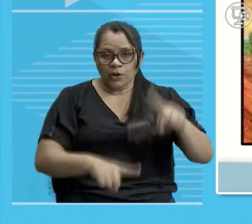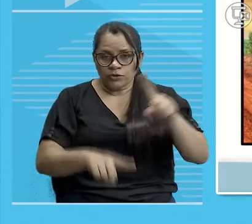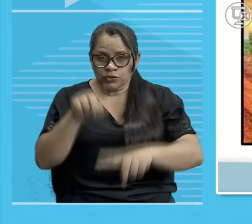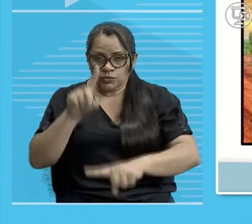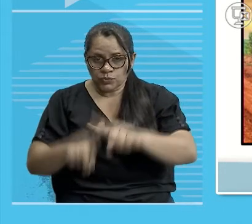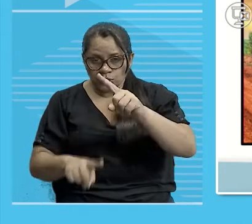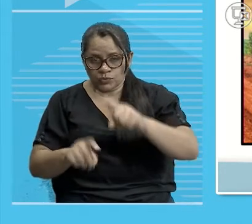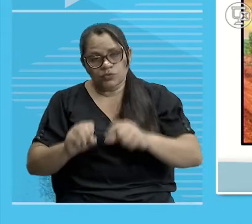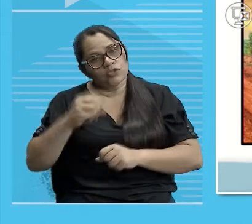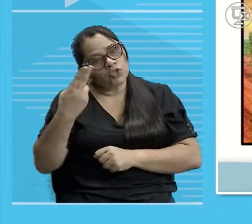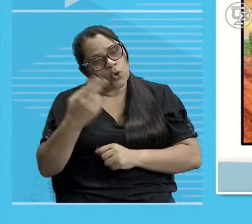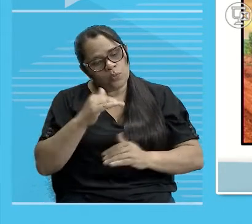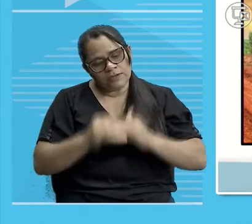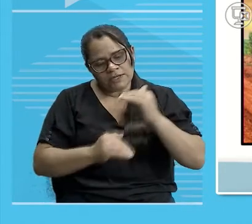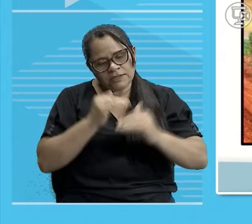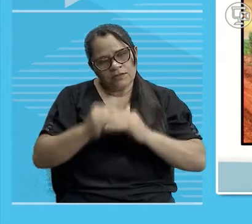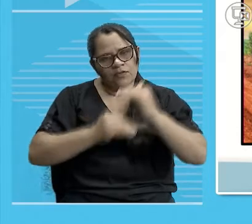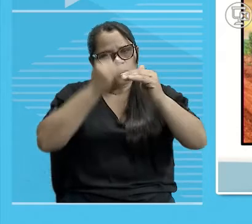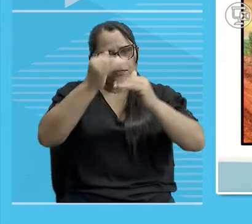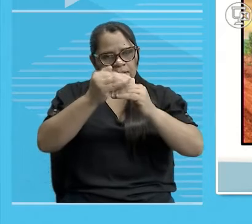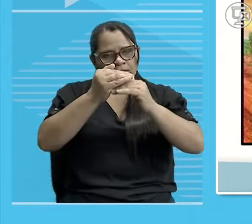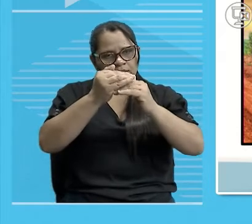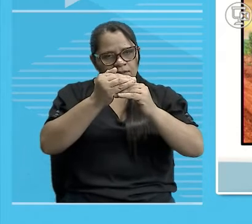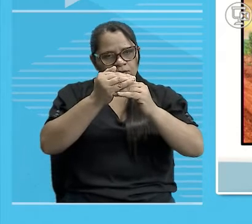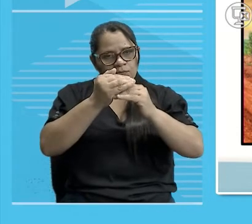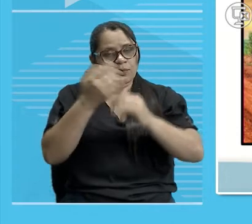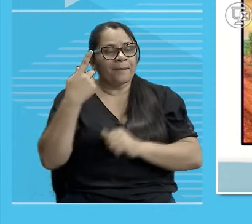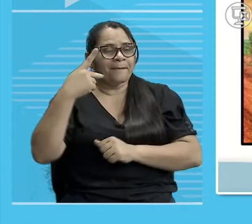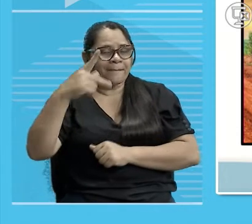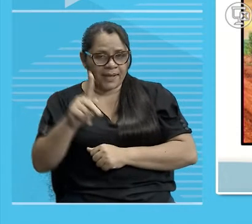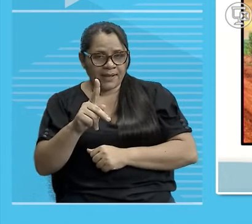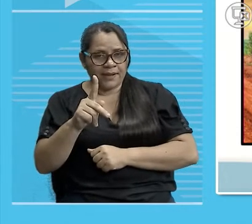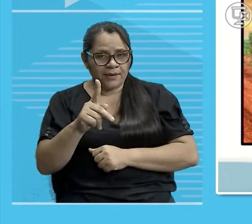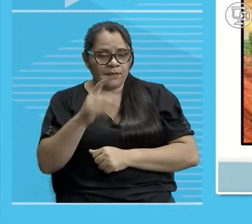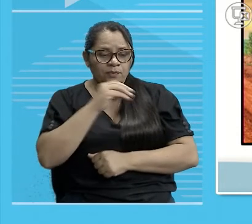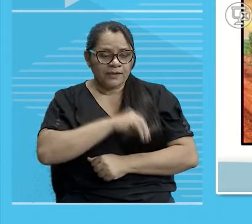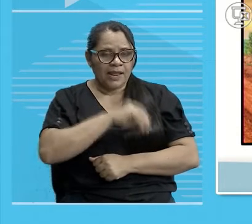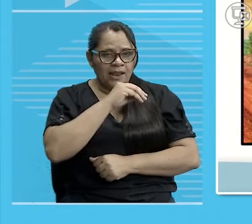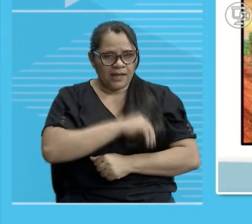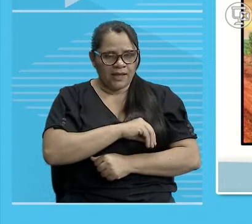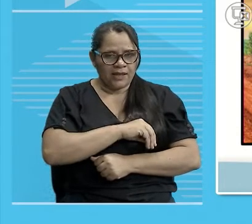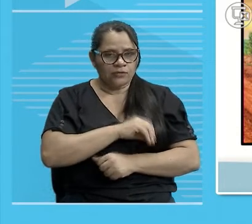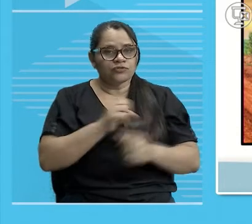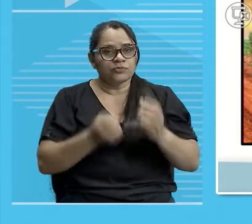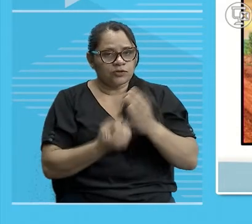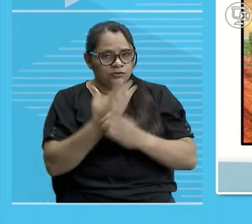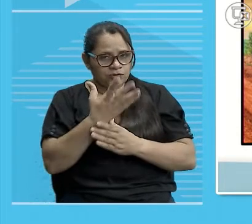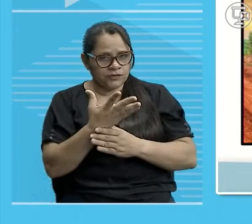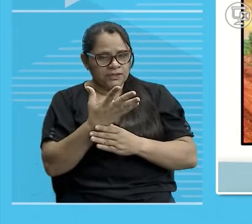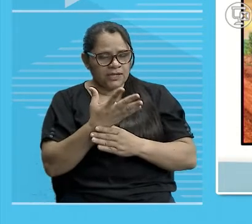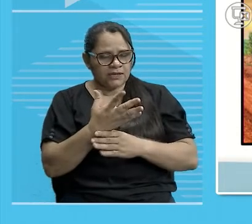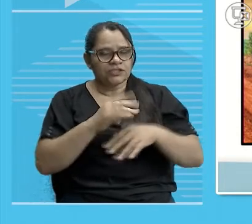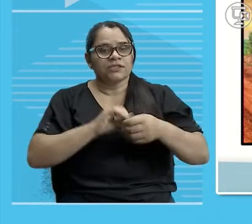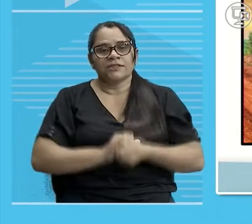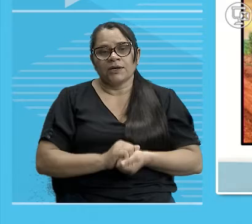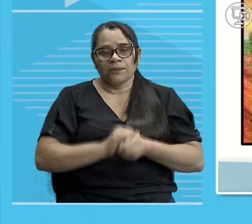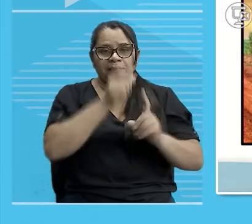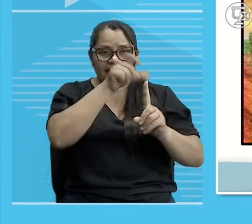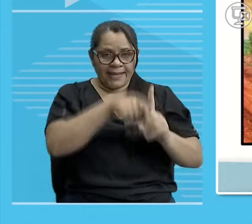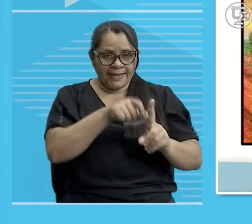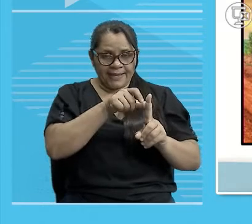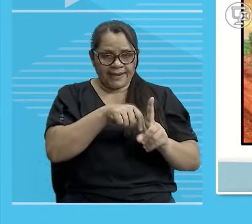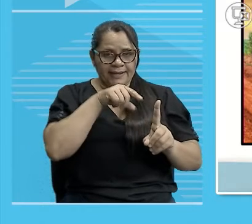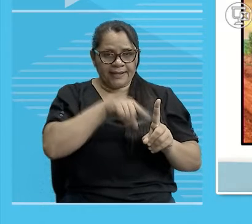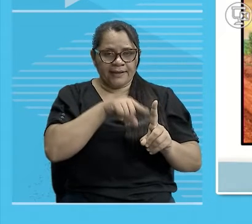produtos ou processos para ganho de produtividade então o engenheiro inovação ele vai analisar o